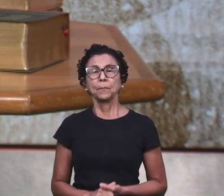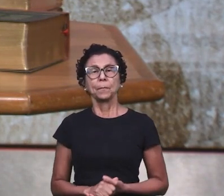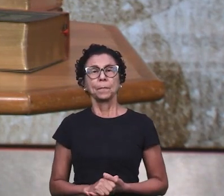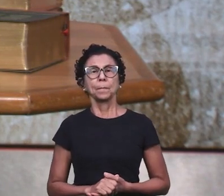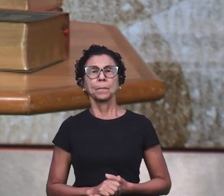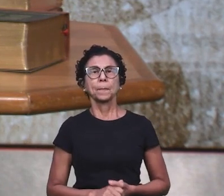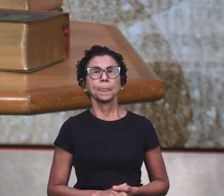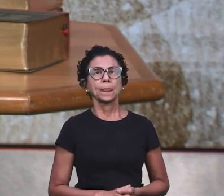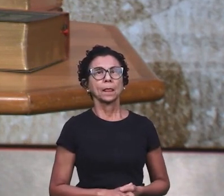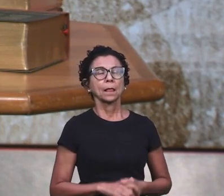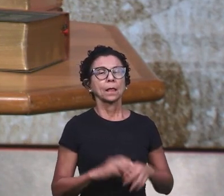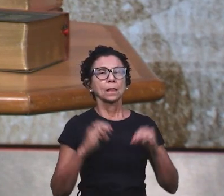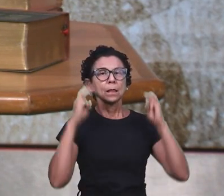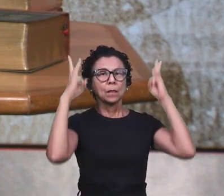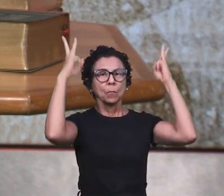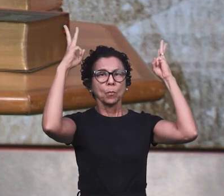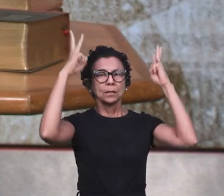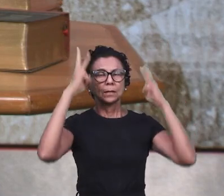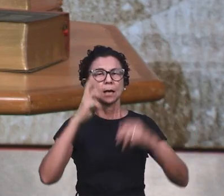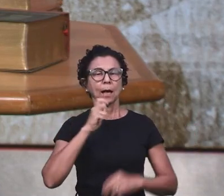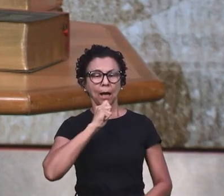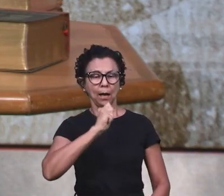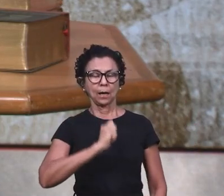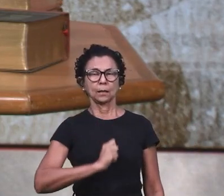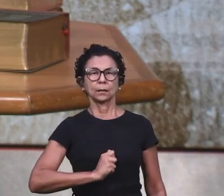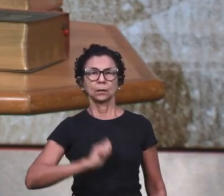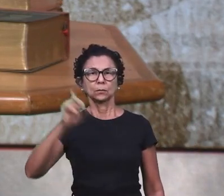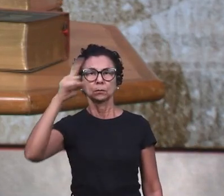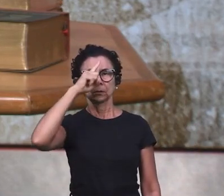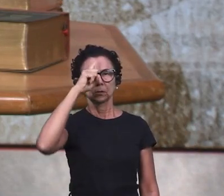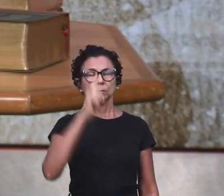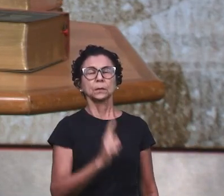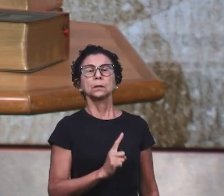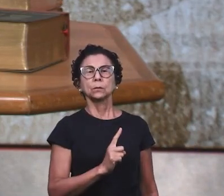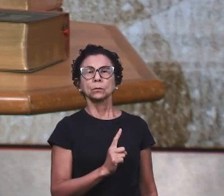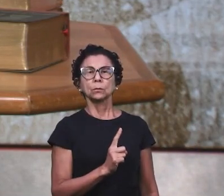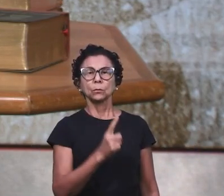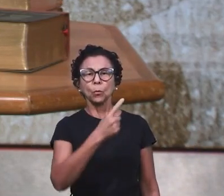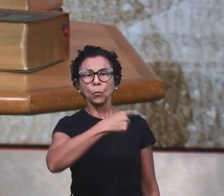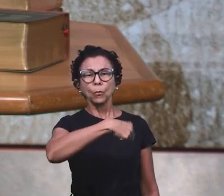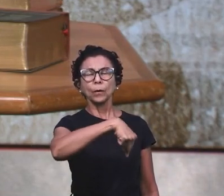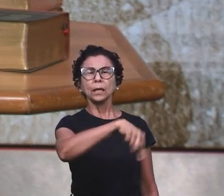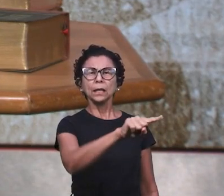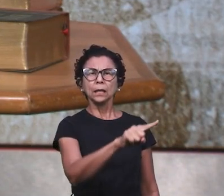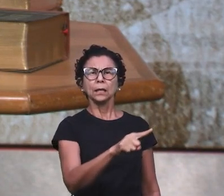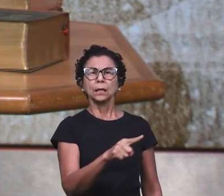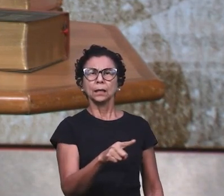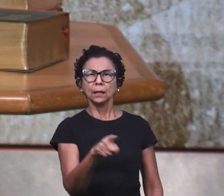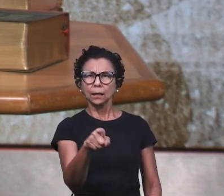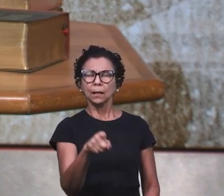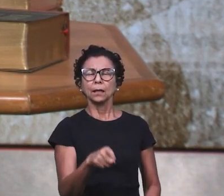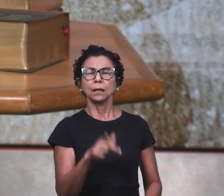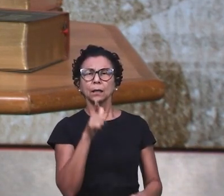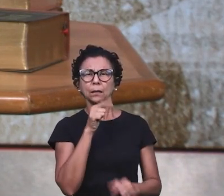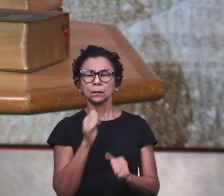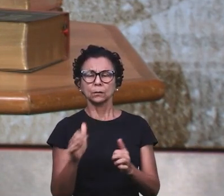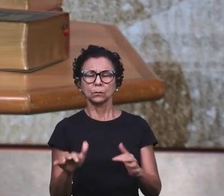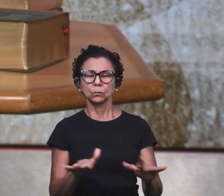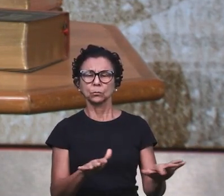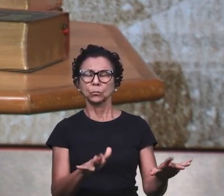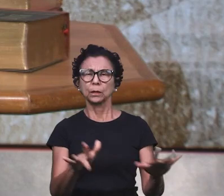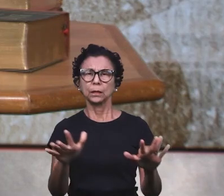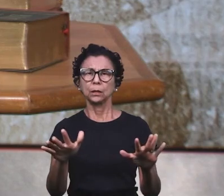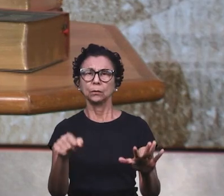com Arão, e ali o Senhor transformou todas as águas do Egito em